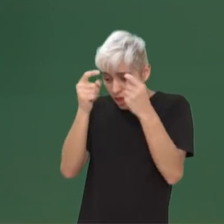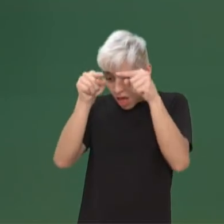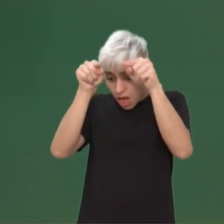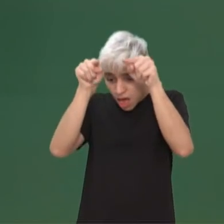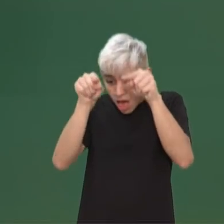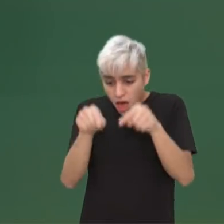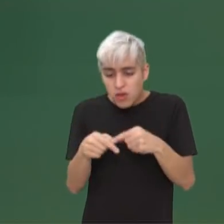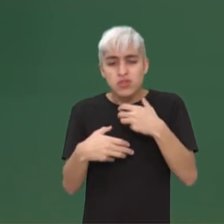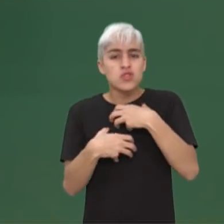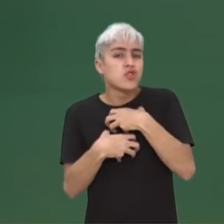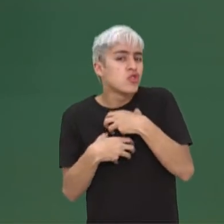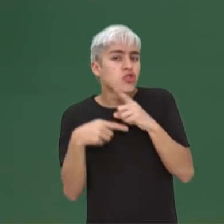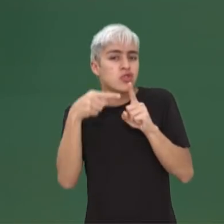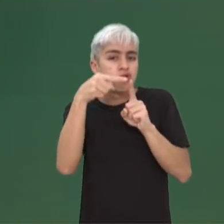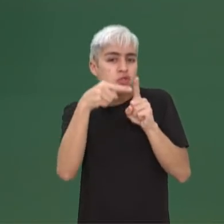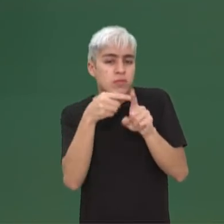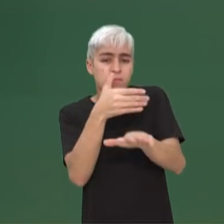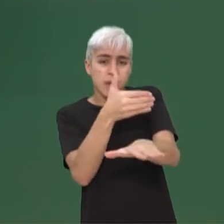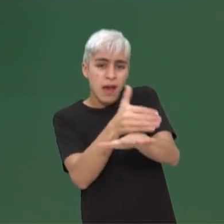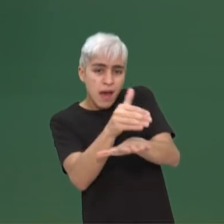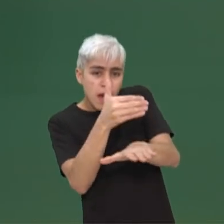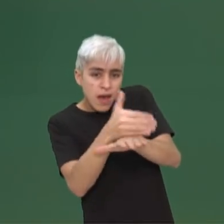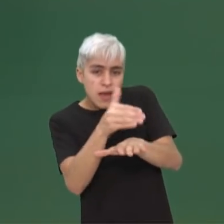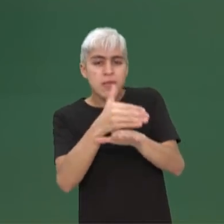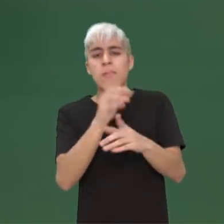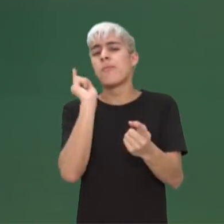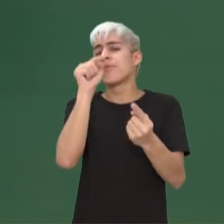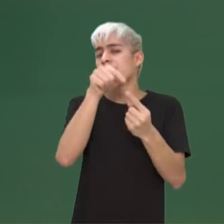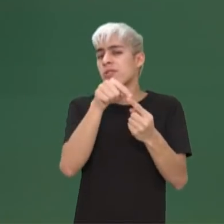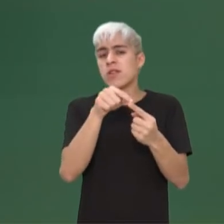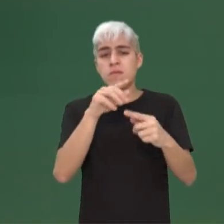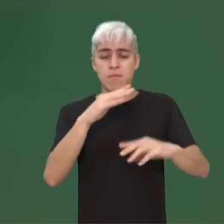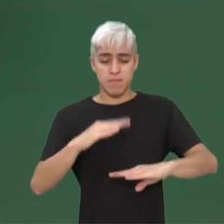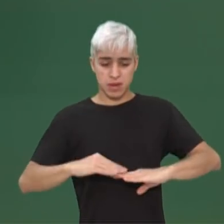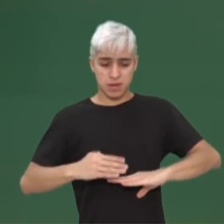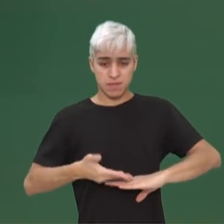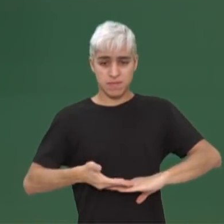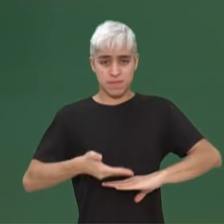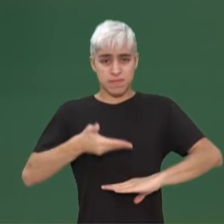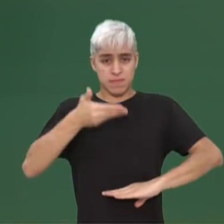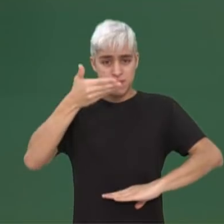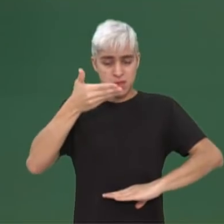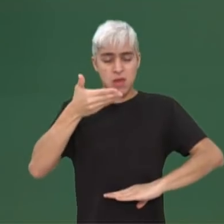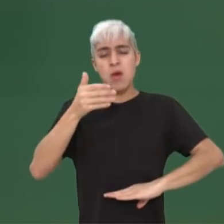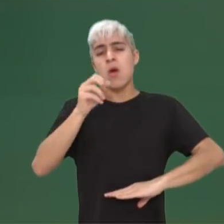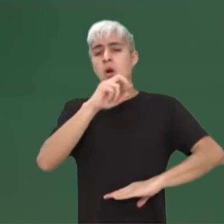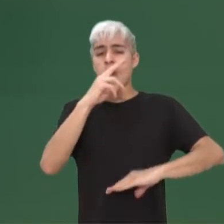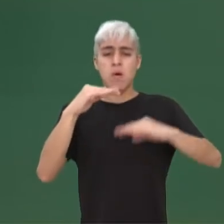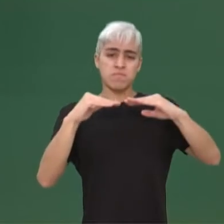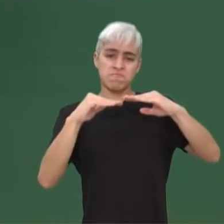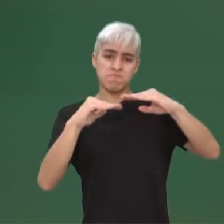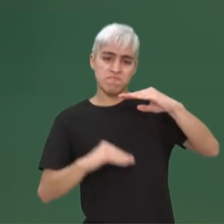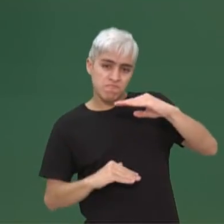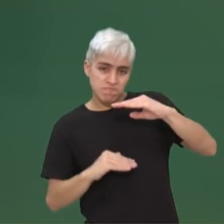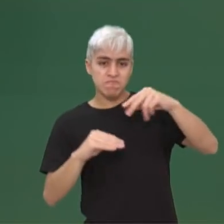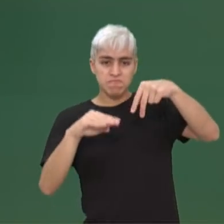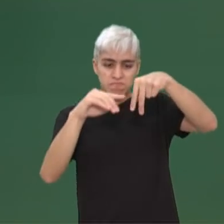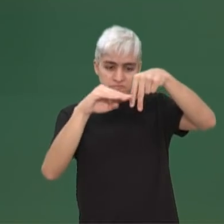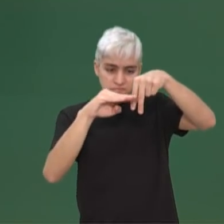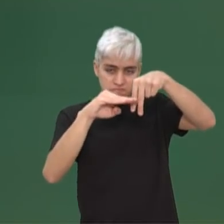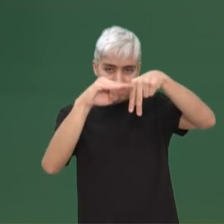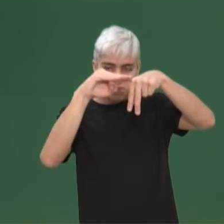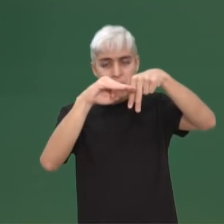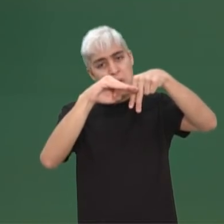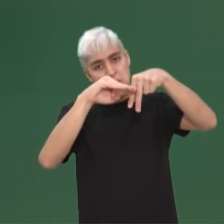certo tipo de exercício de acordo ali com finalidade para ser membros superiores, que vai ser da cintura para cima, e membros inferiores da